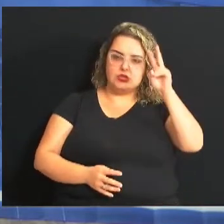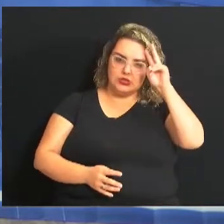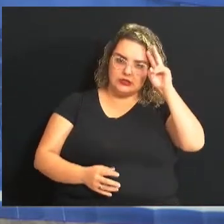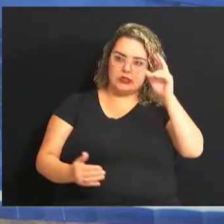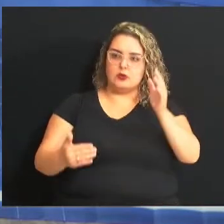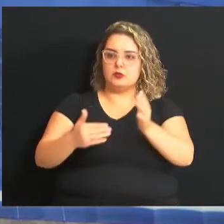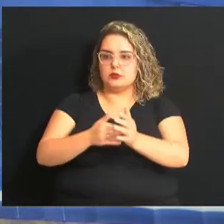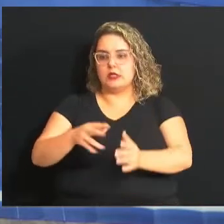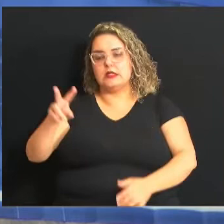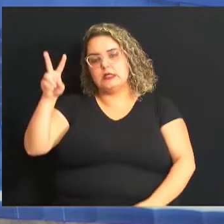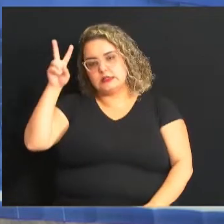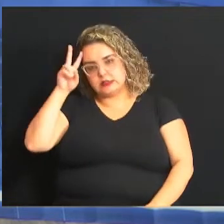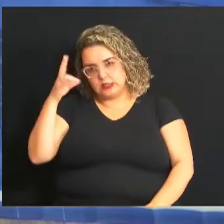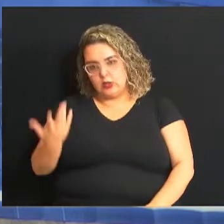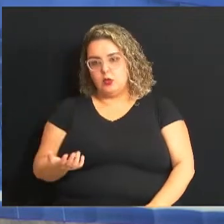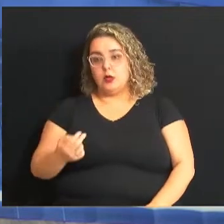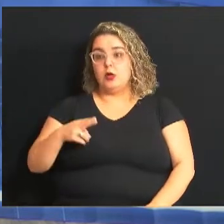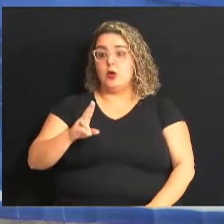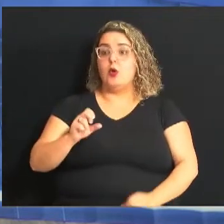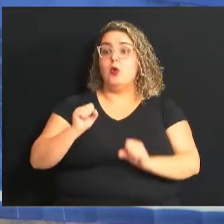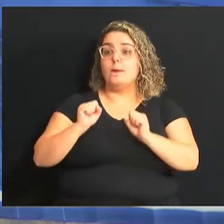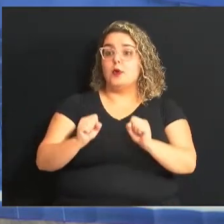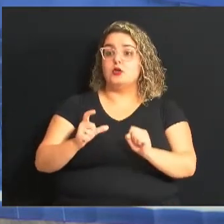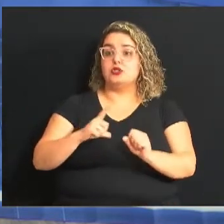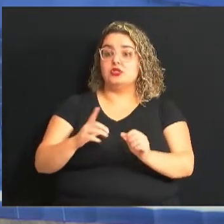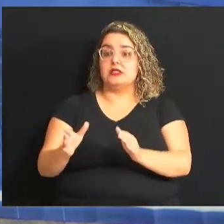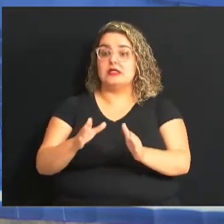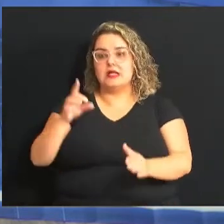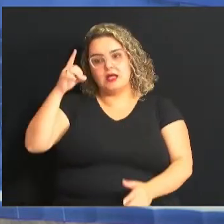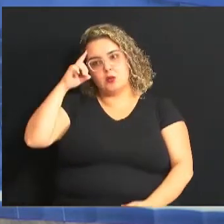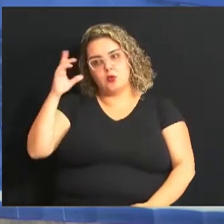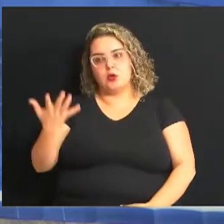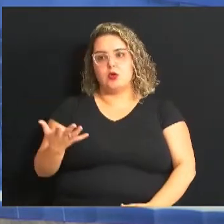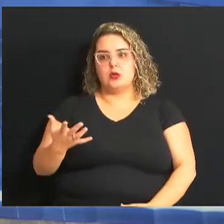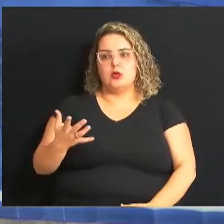sim. Ou pode ter aquele momento, aquele dia, como falam,